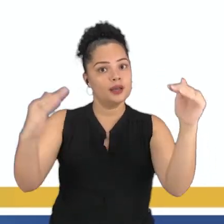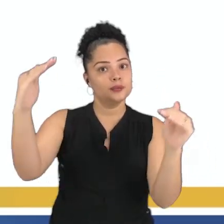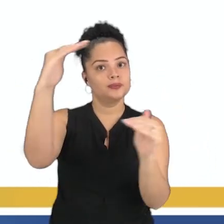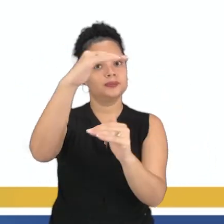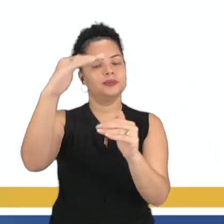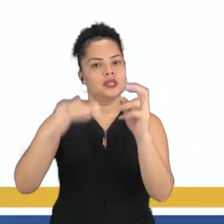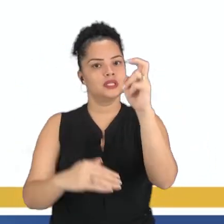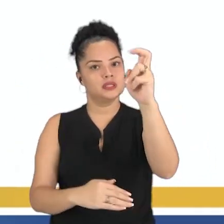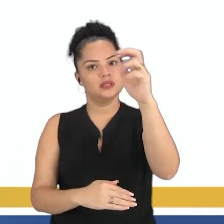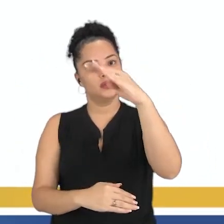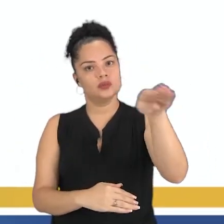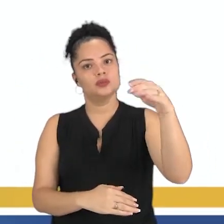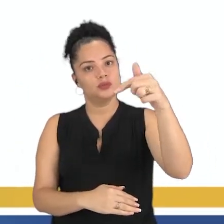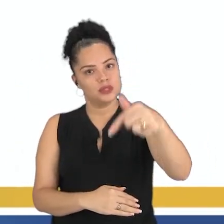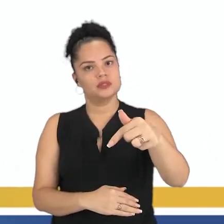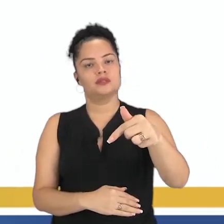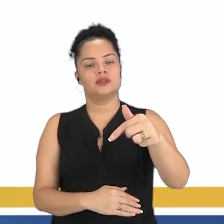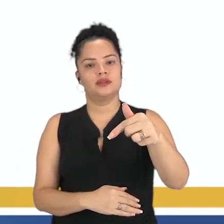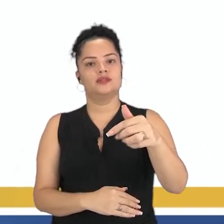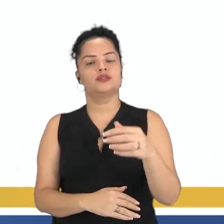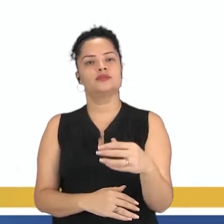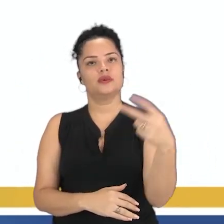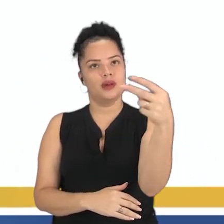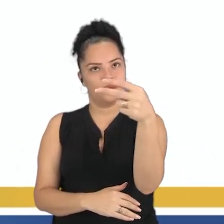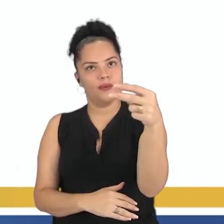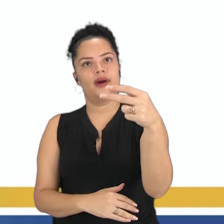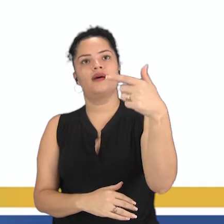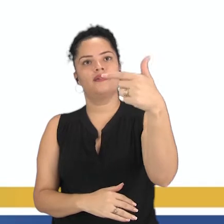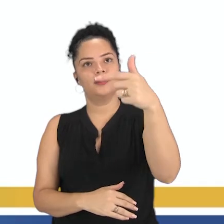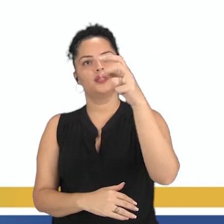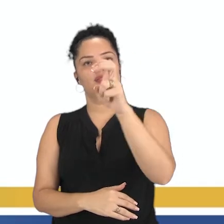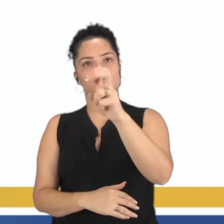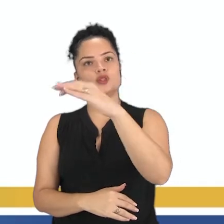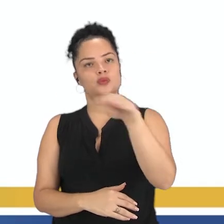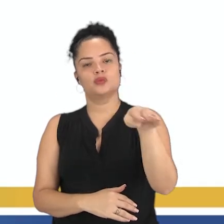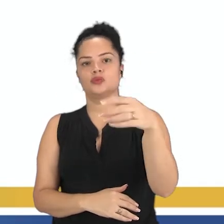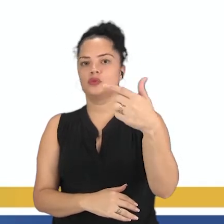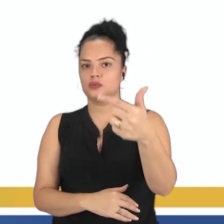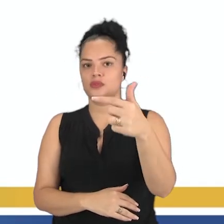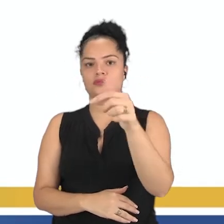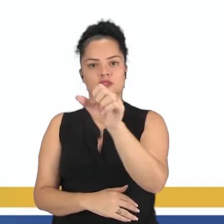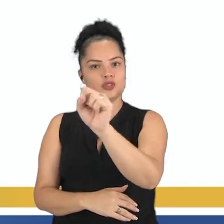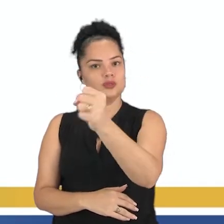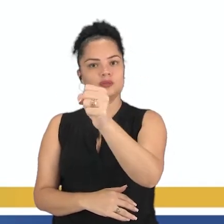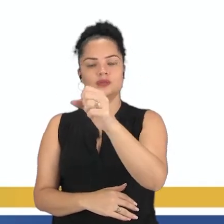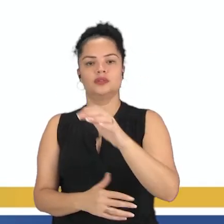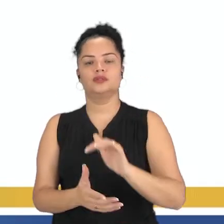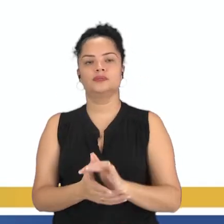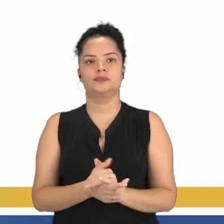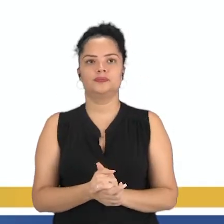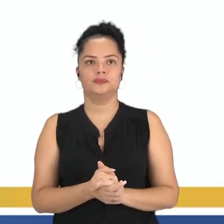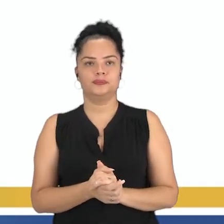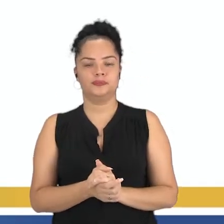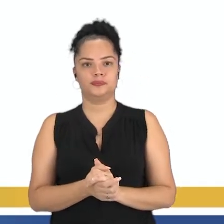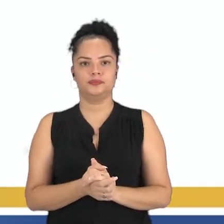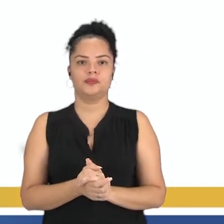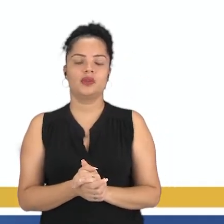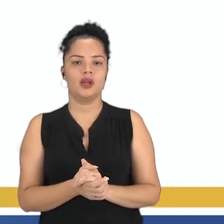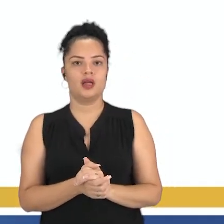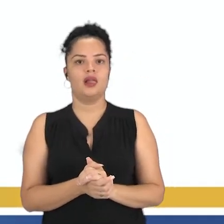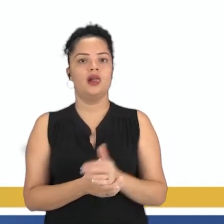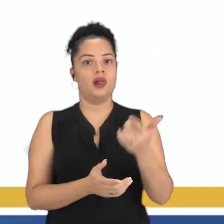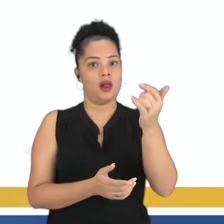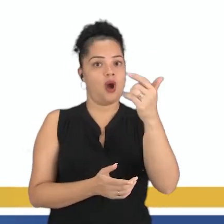recapitular. Numerador vezes numerador, denominador vezes denominador. Certinho? Segundo